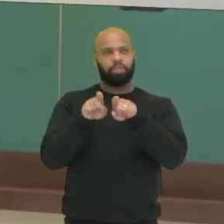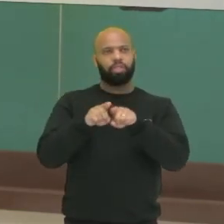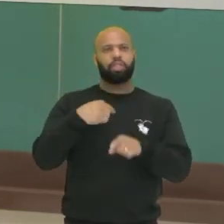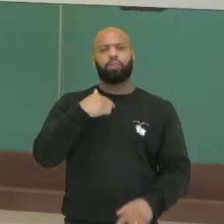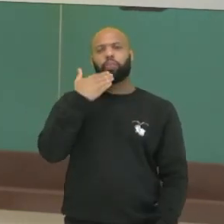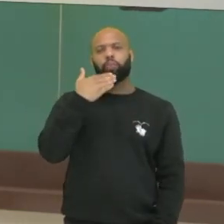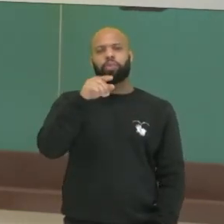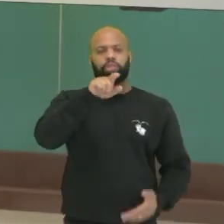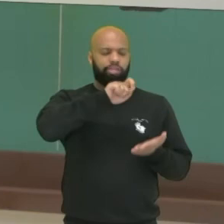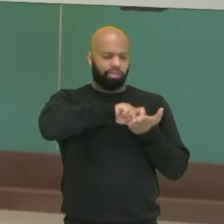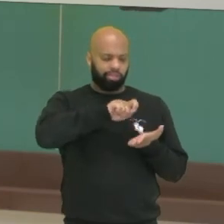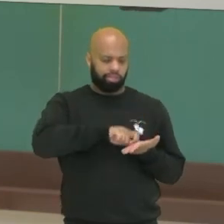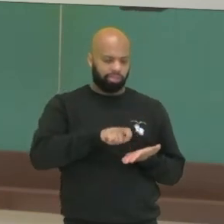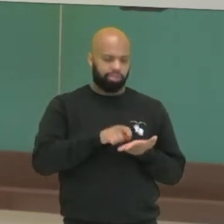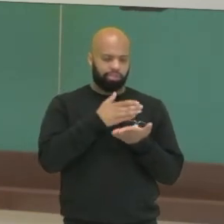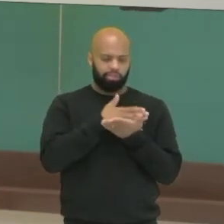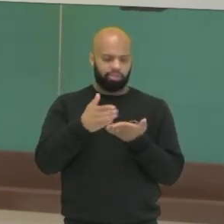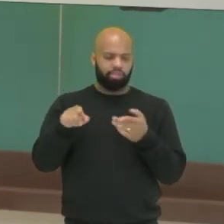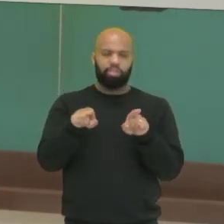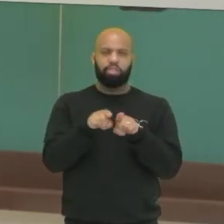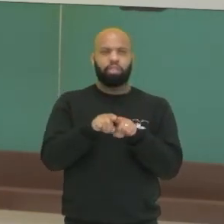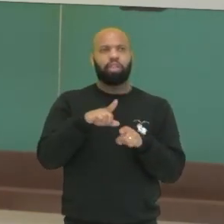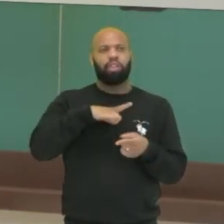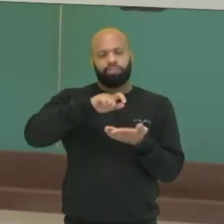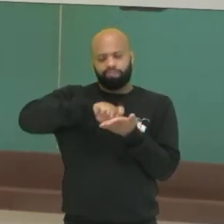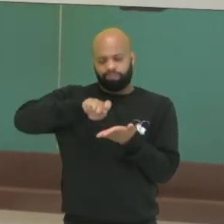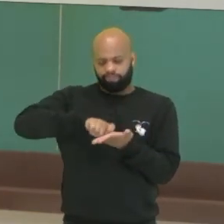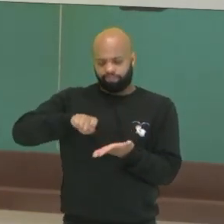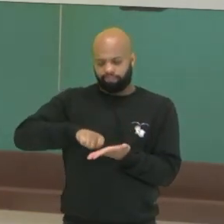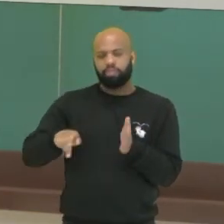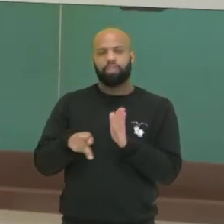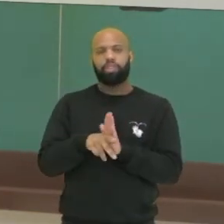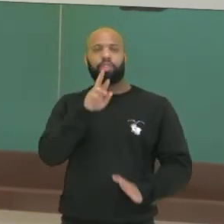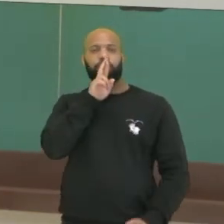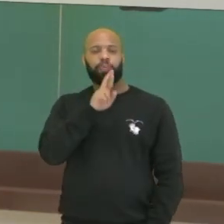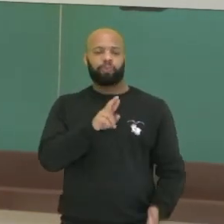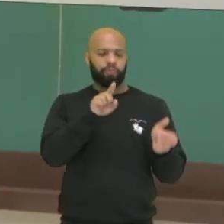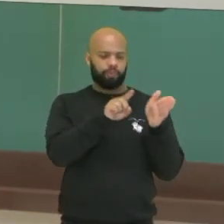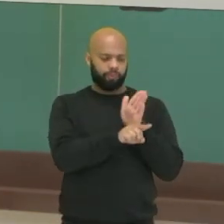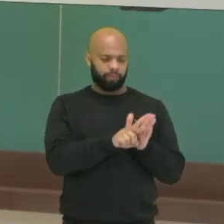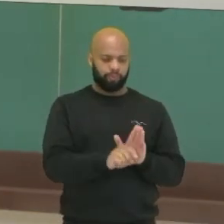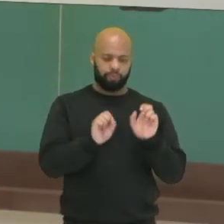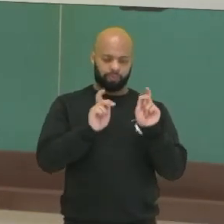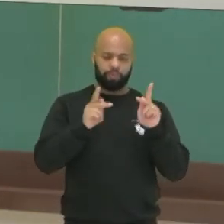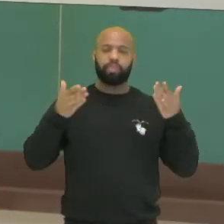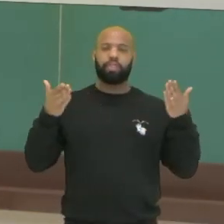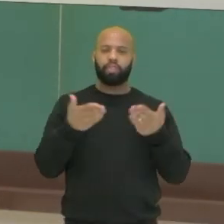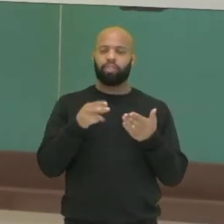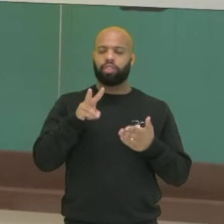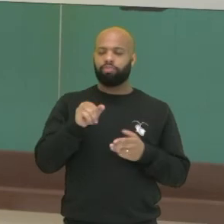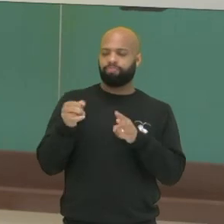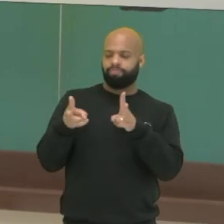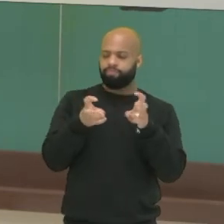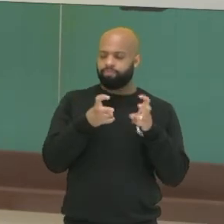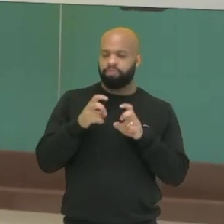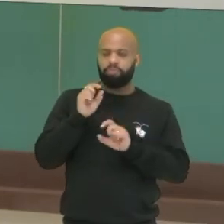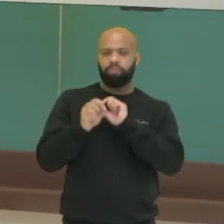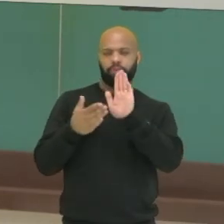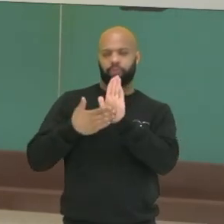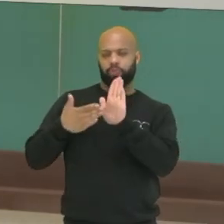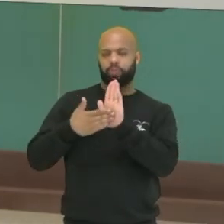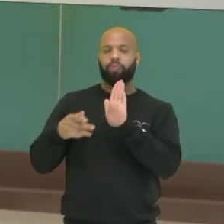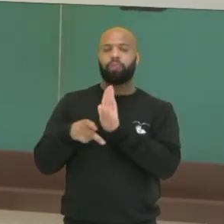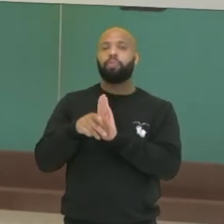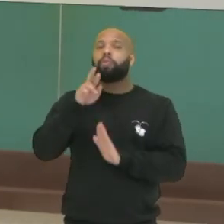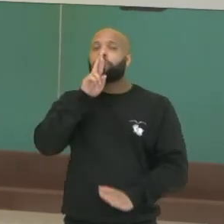anotar lá no início? Está ali a anotaçãozinha para responder as questões aqui. Vamos observar então a proposta de resposta